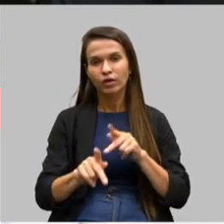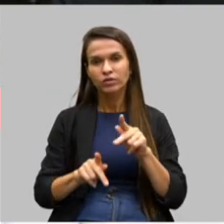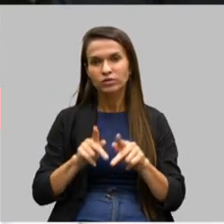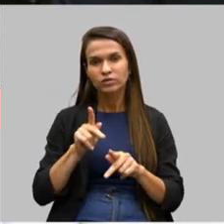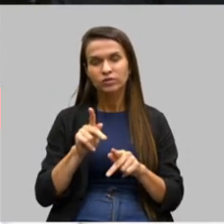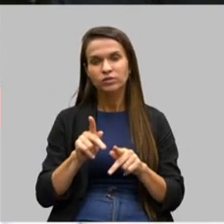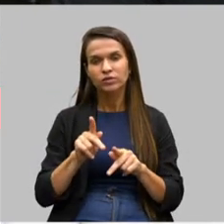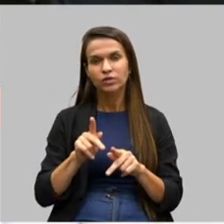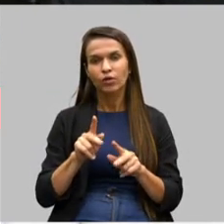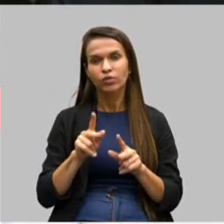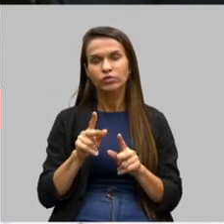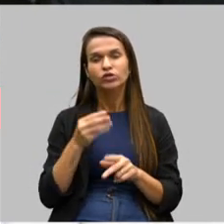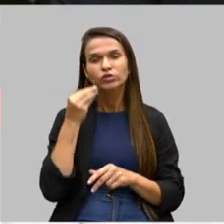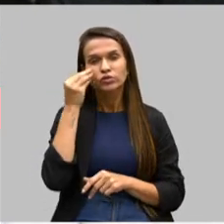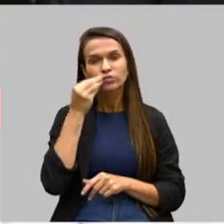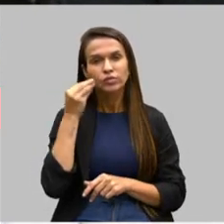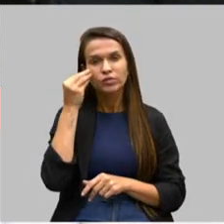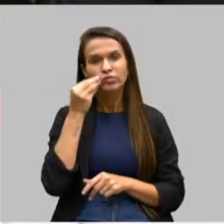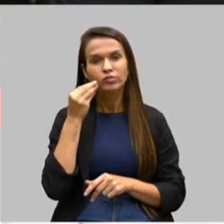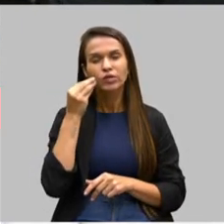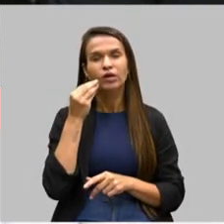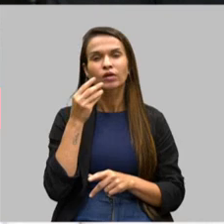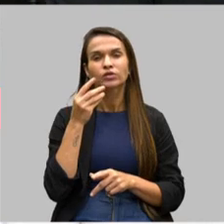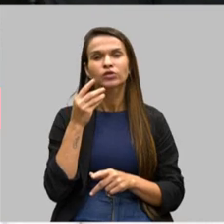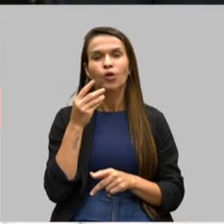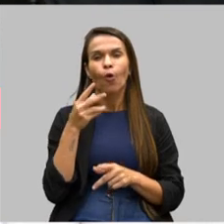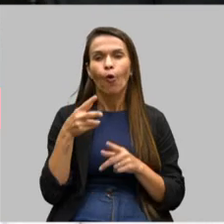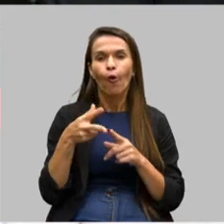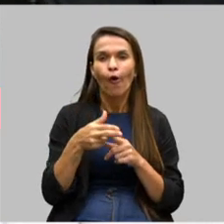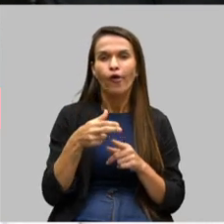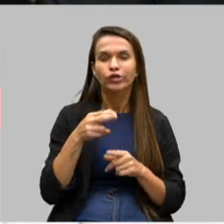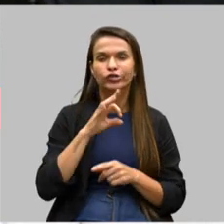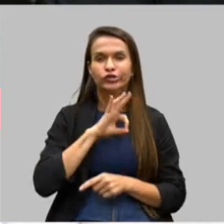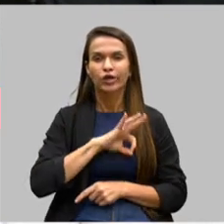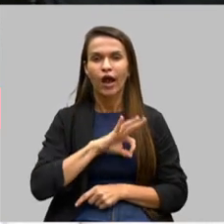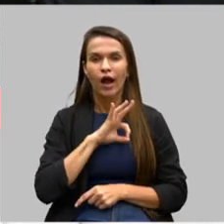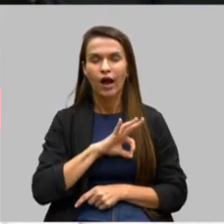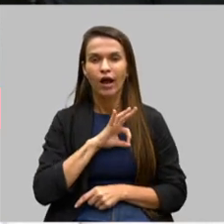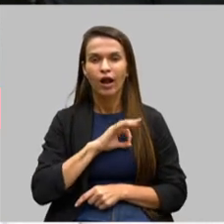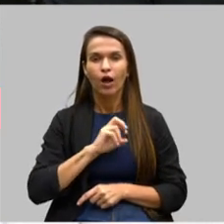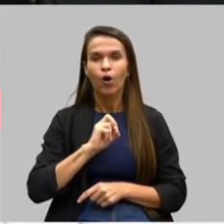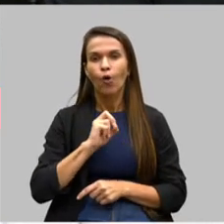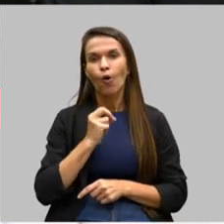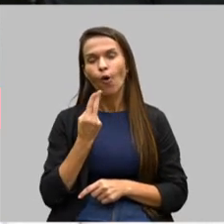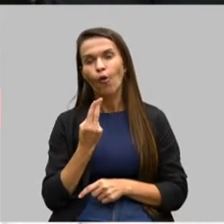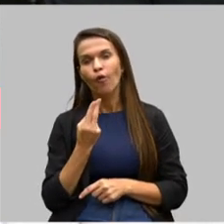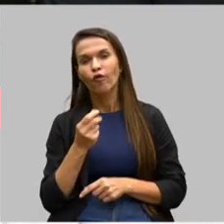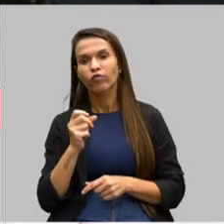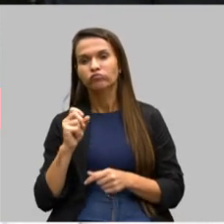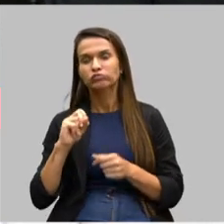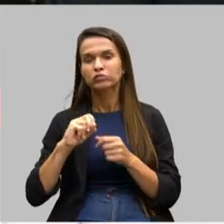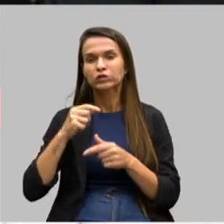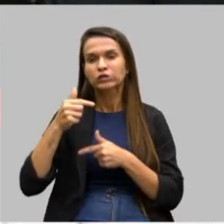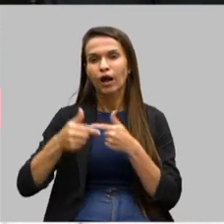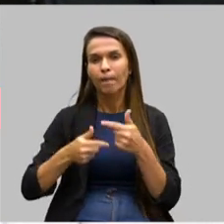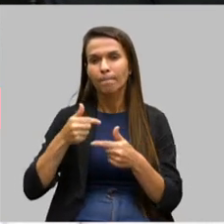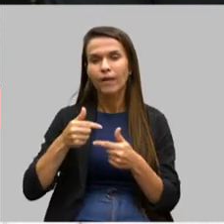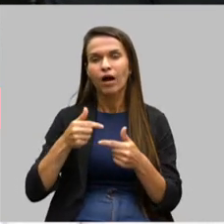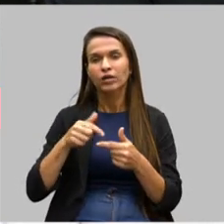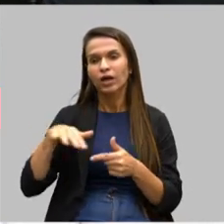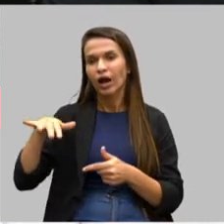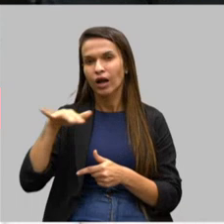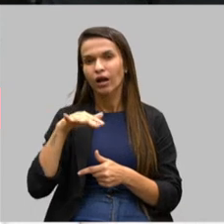que experimenta restrições de renda ou exerce atividade em determinados setores, será